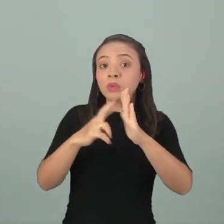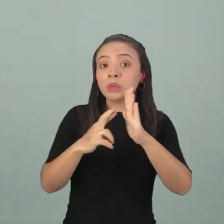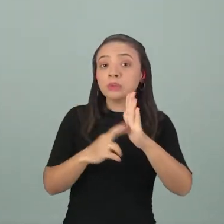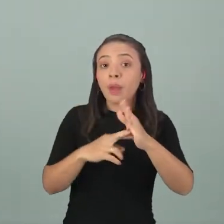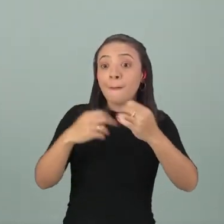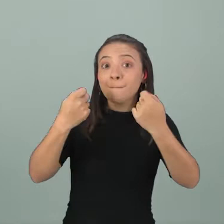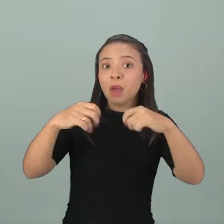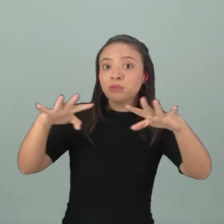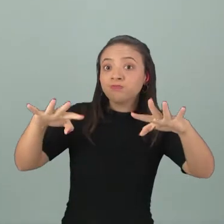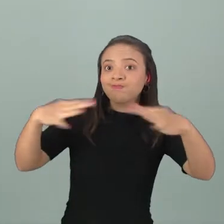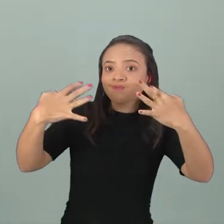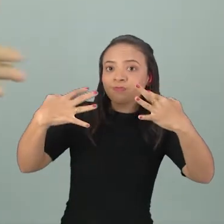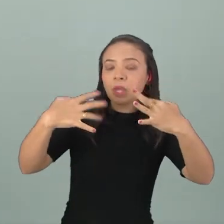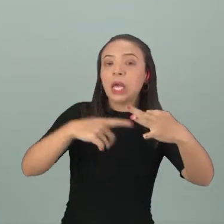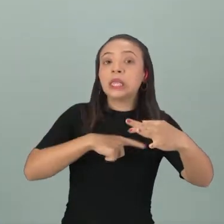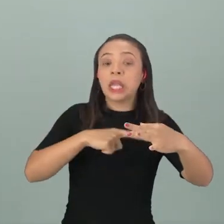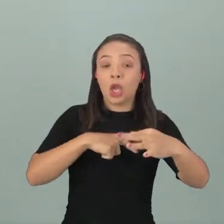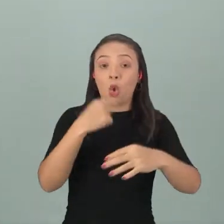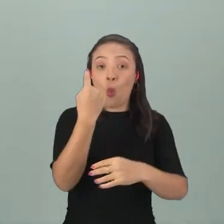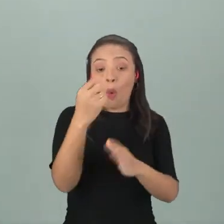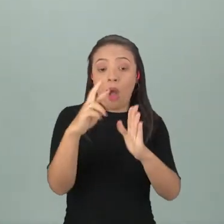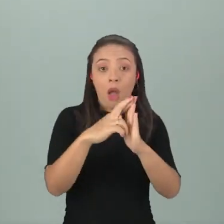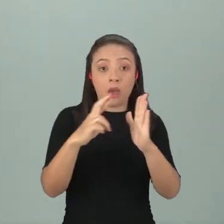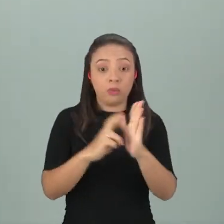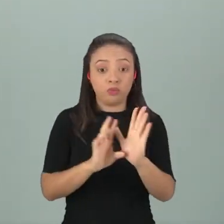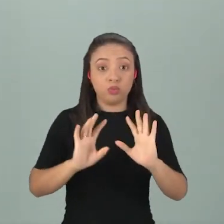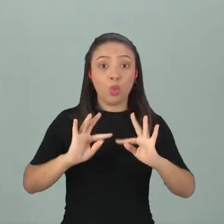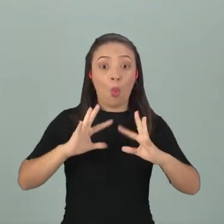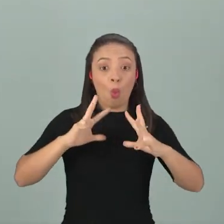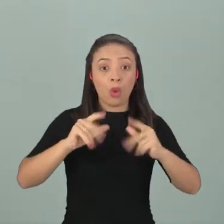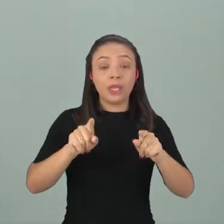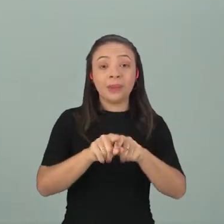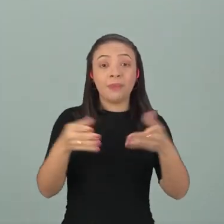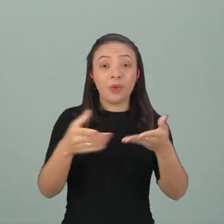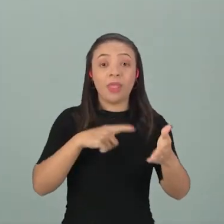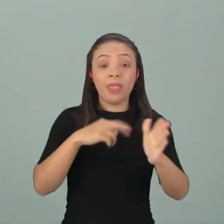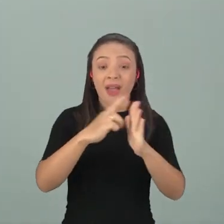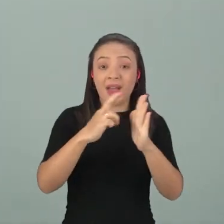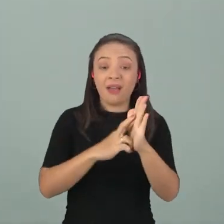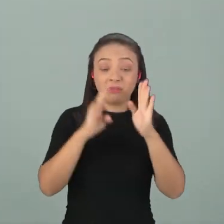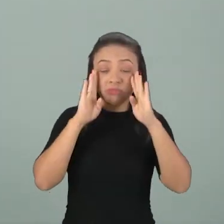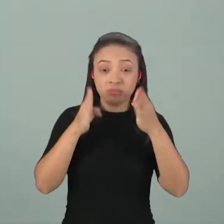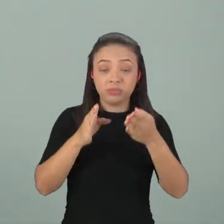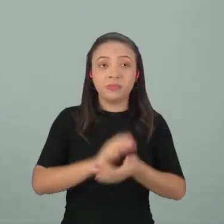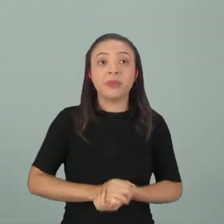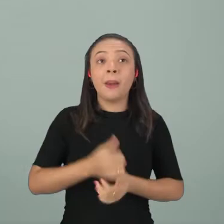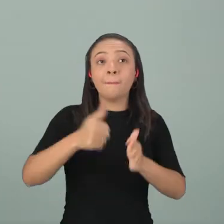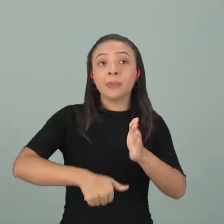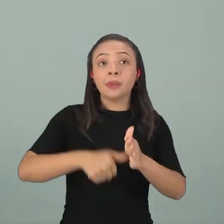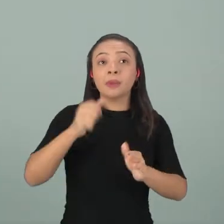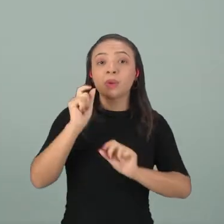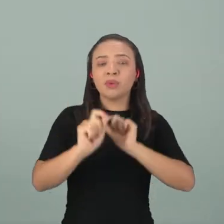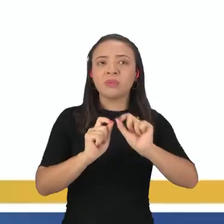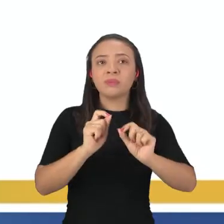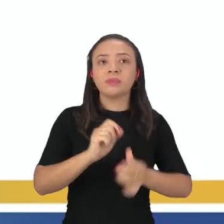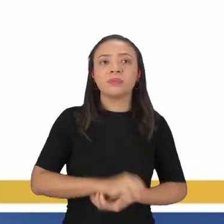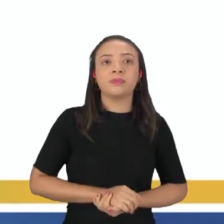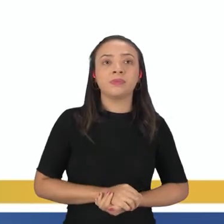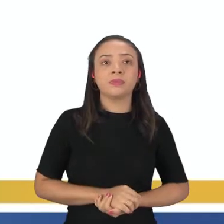muita atenção. Nós temos a geral e depois nós viemos para as específicas. A primeira regra específica